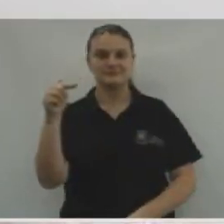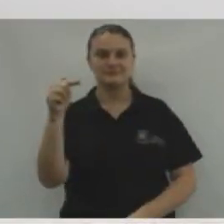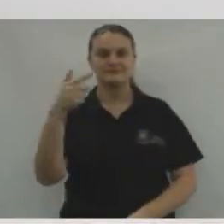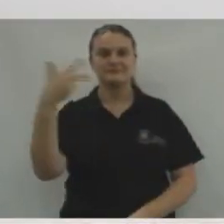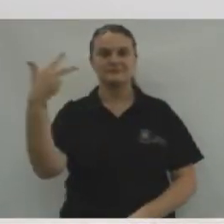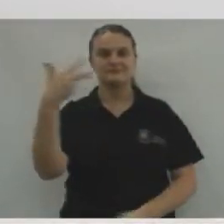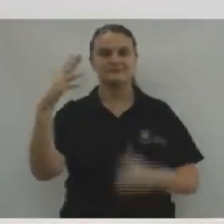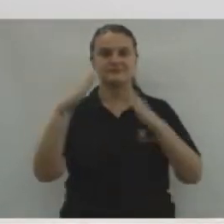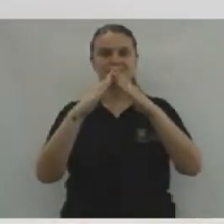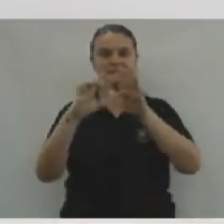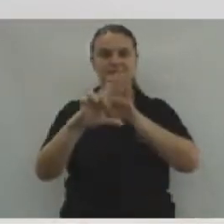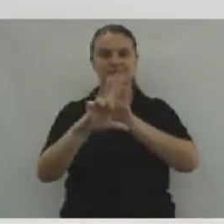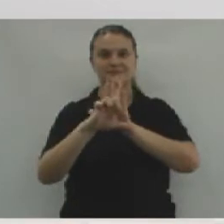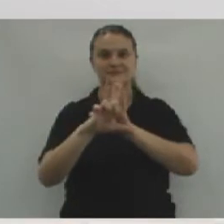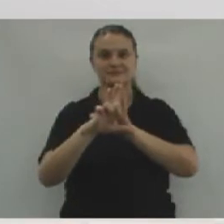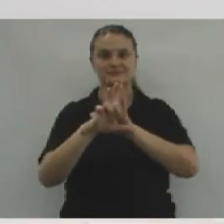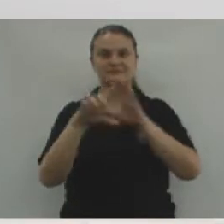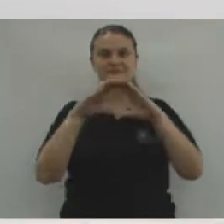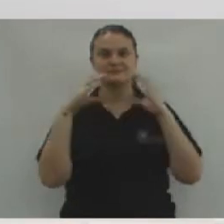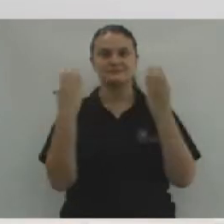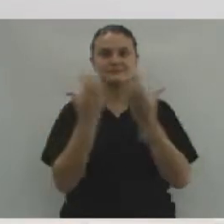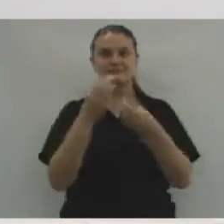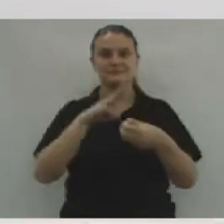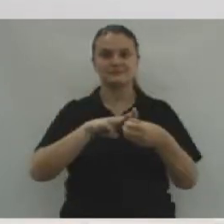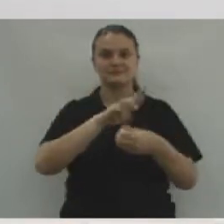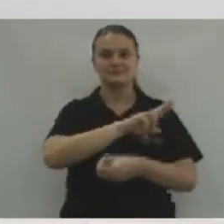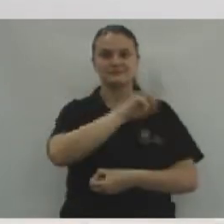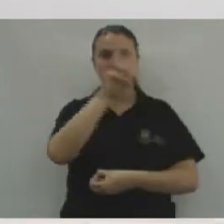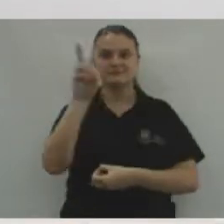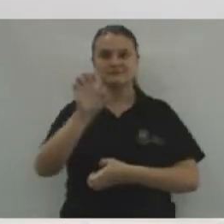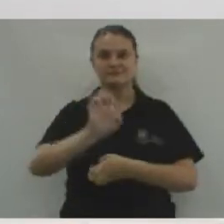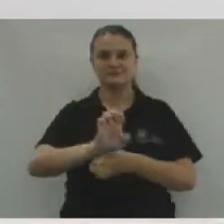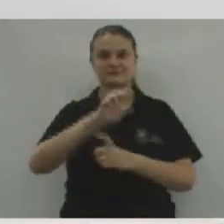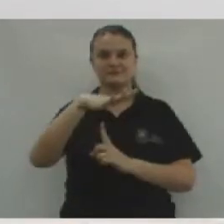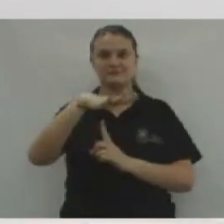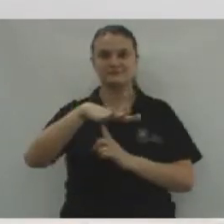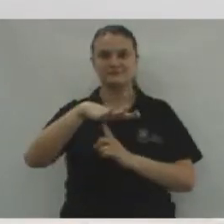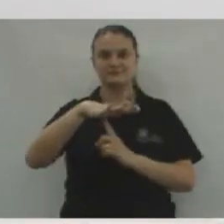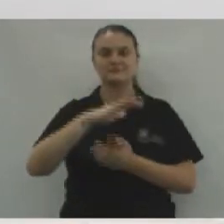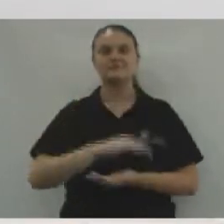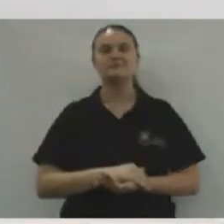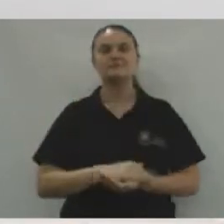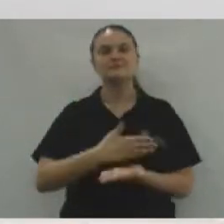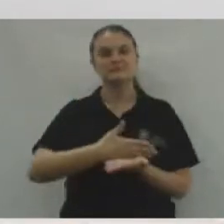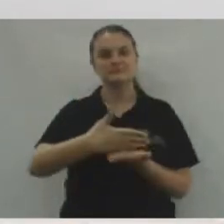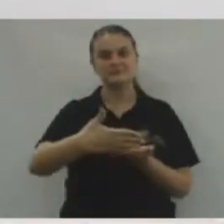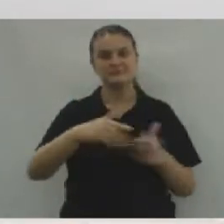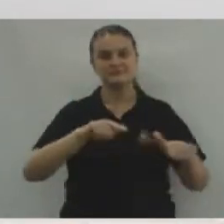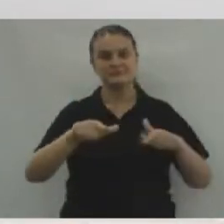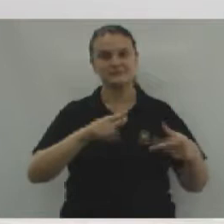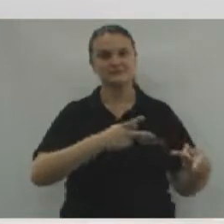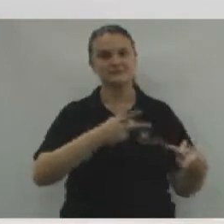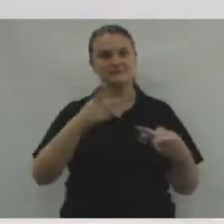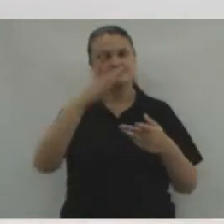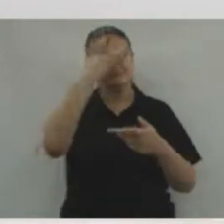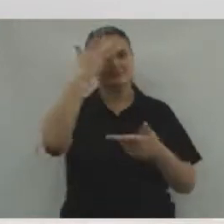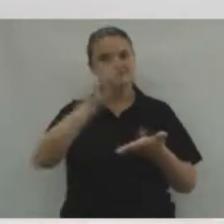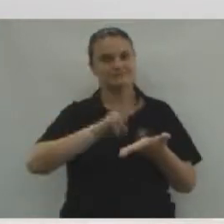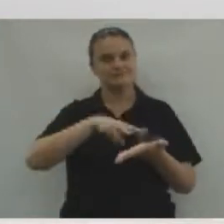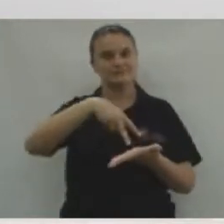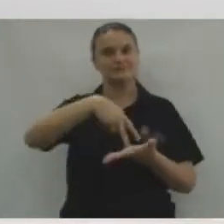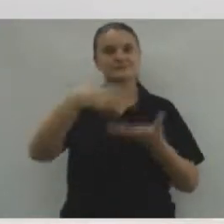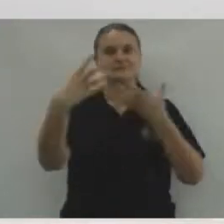da 33ª legislatura da Câmara Municipal de União da Vitória, Estado do Paraná. Iniciando os trabalhos, convidamos a todos para que, em